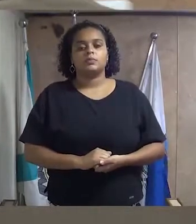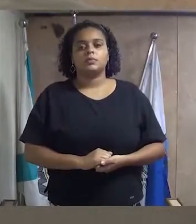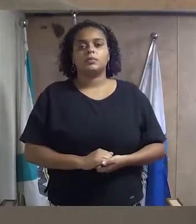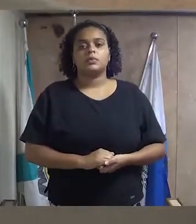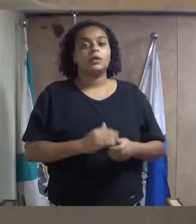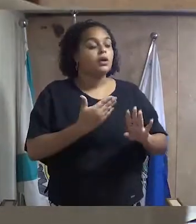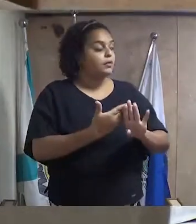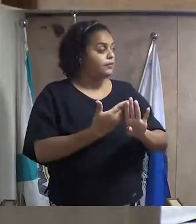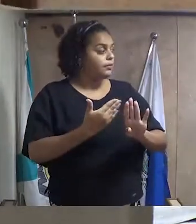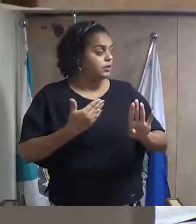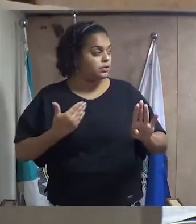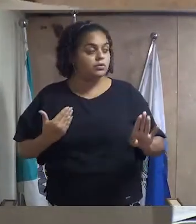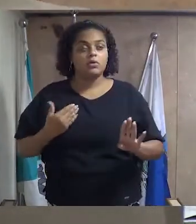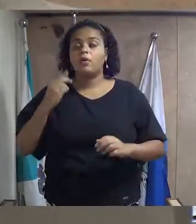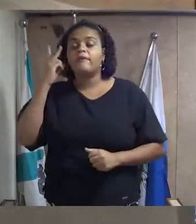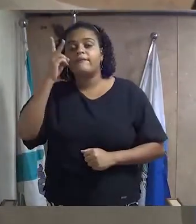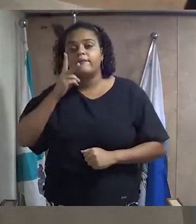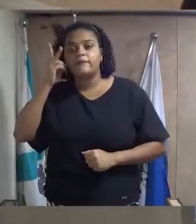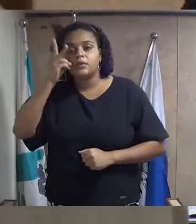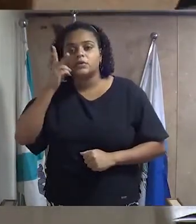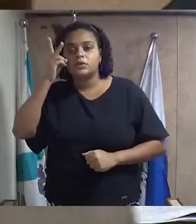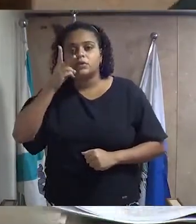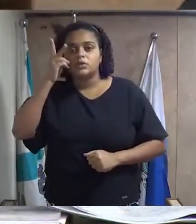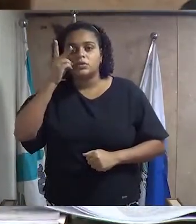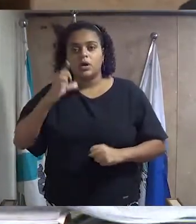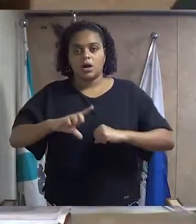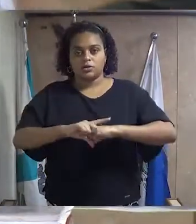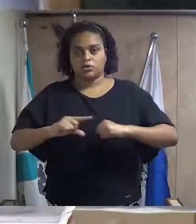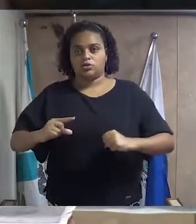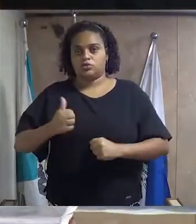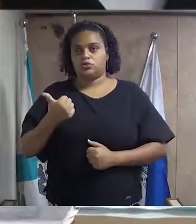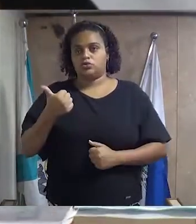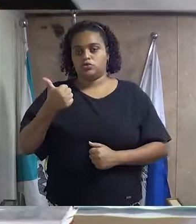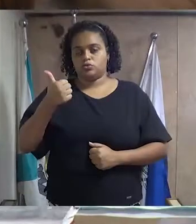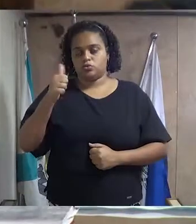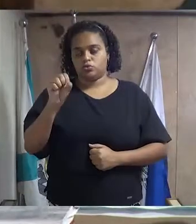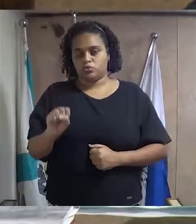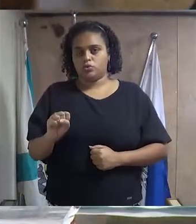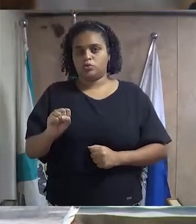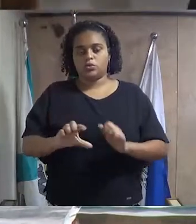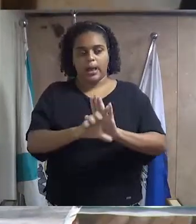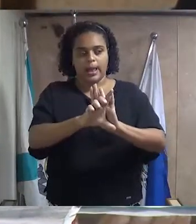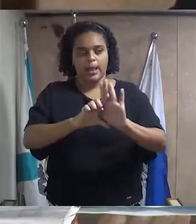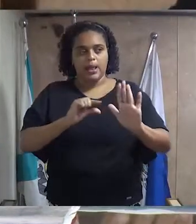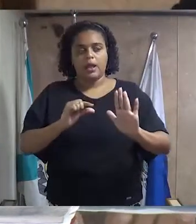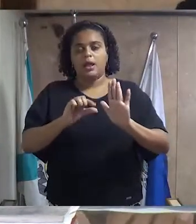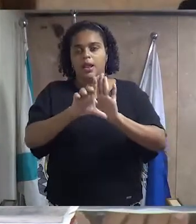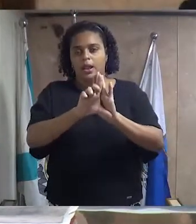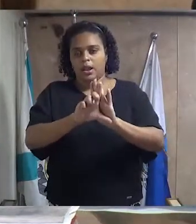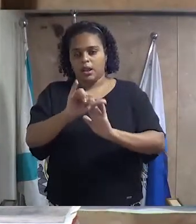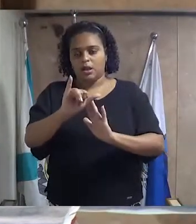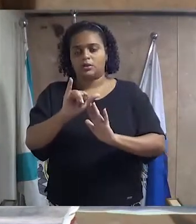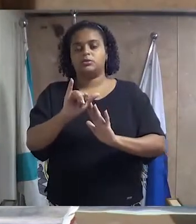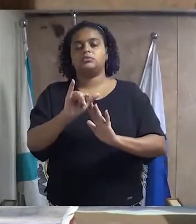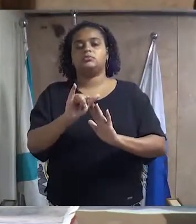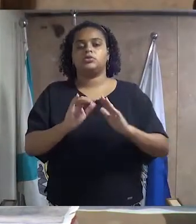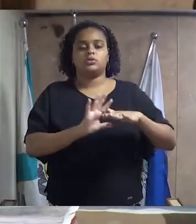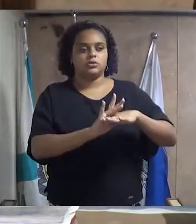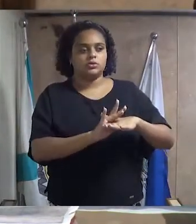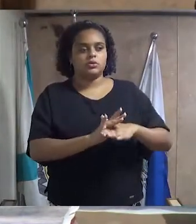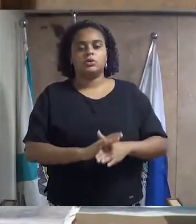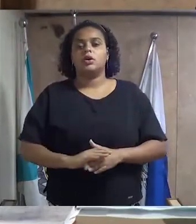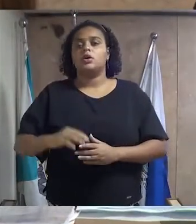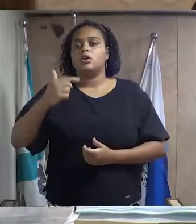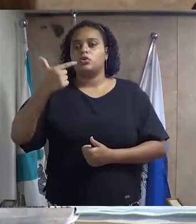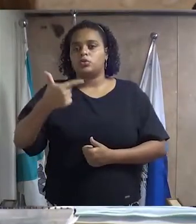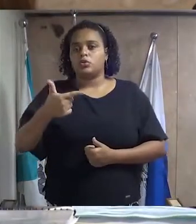o seu afastamento do cargo de vereador, de acordo com o artigo 18, inciso 1, da Lei Orgânica do Município do Duque de Caxias, e